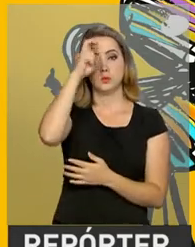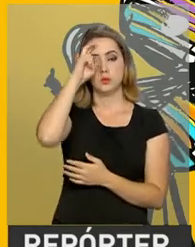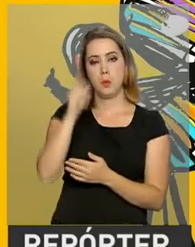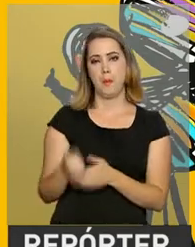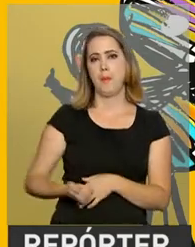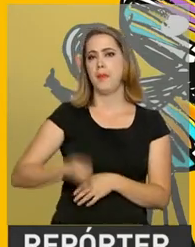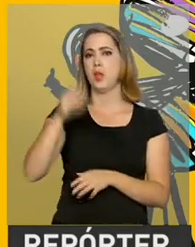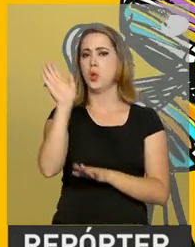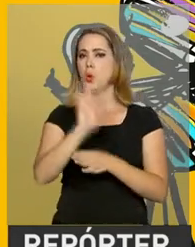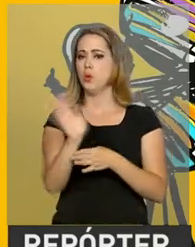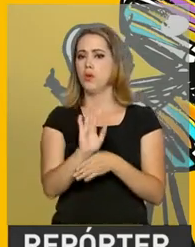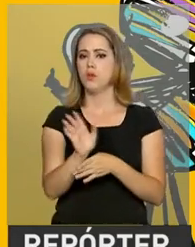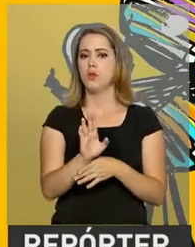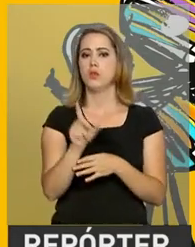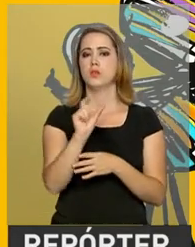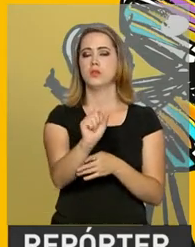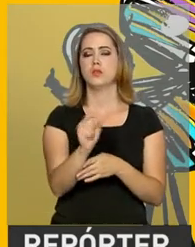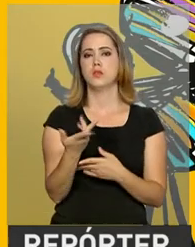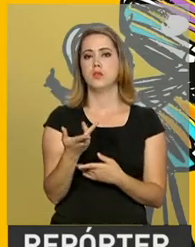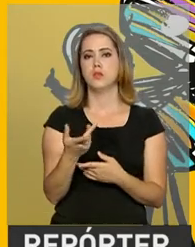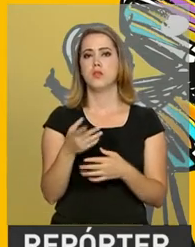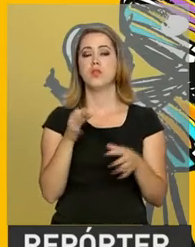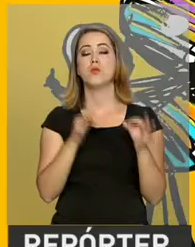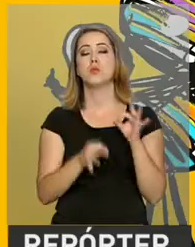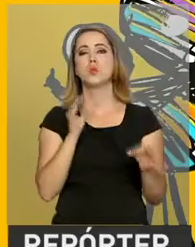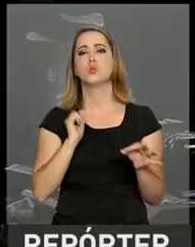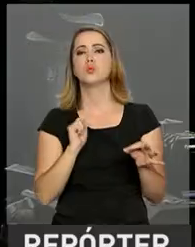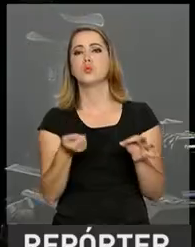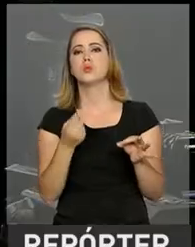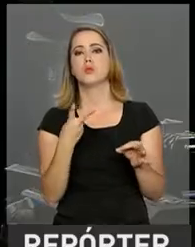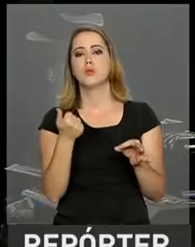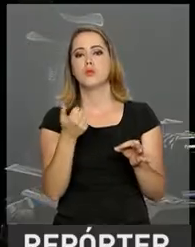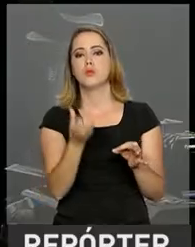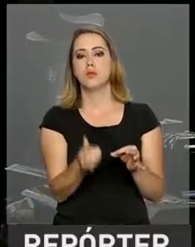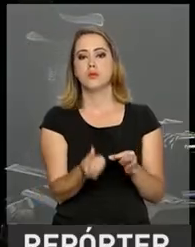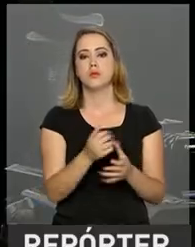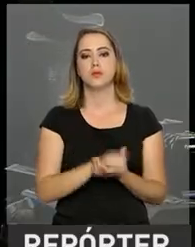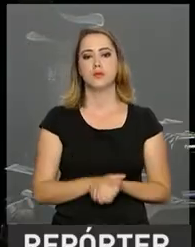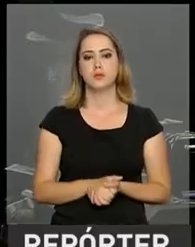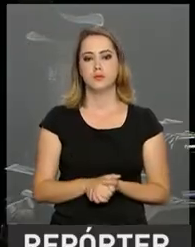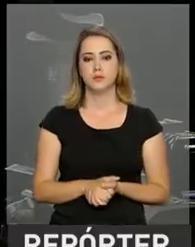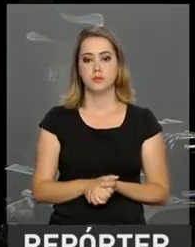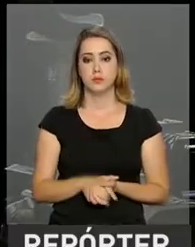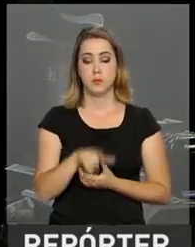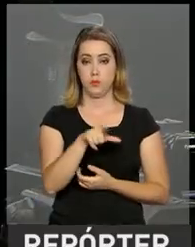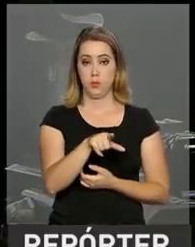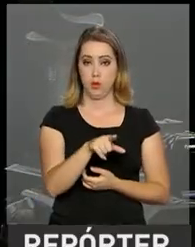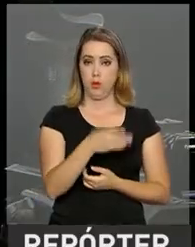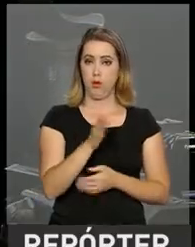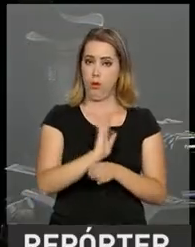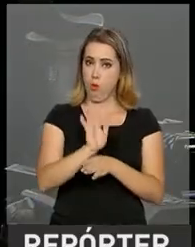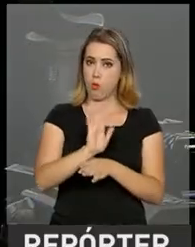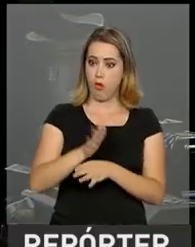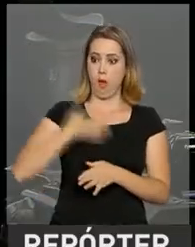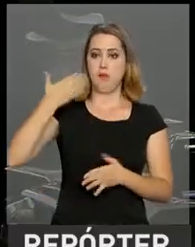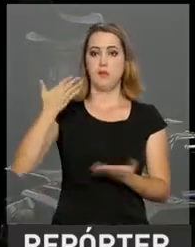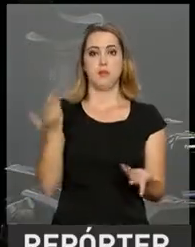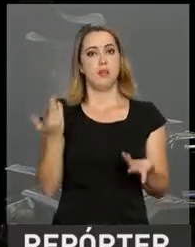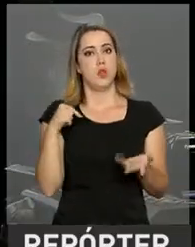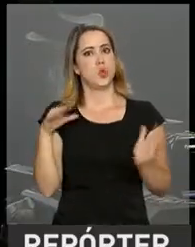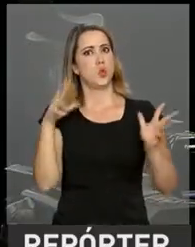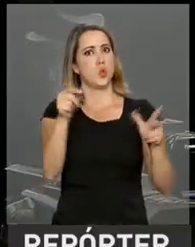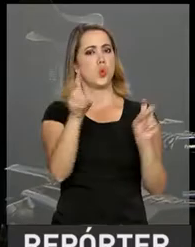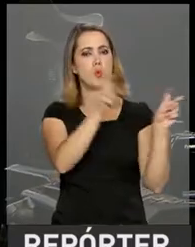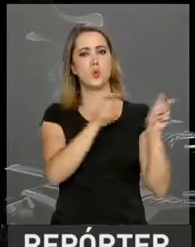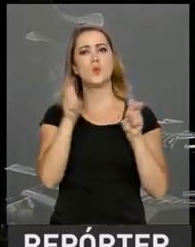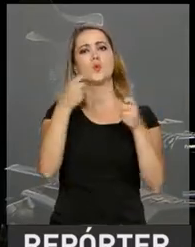filme pelo júri popular do festival em 2016. Os filmes são muito impactantes. Eles tratam de todos os assuntos que